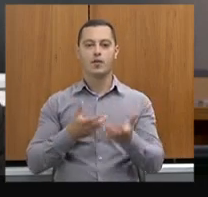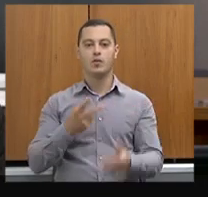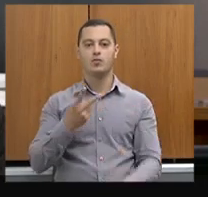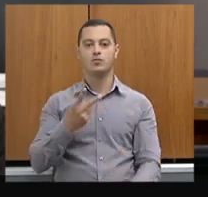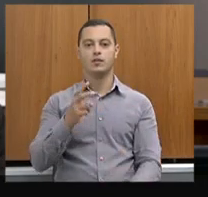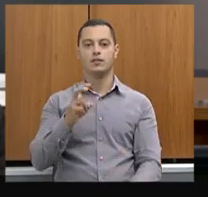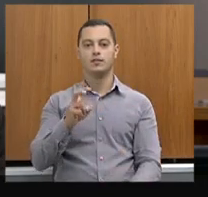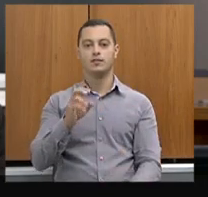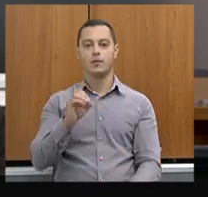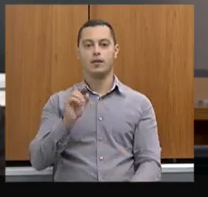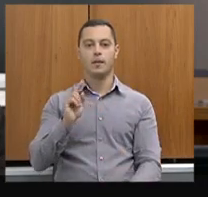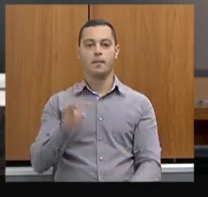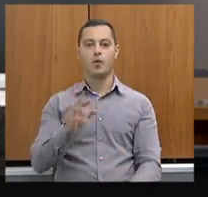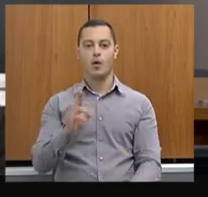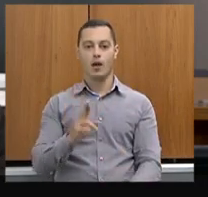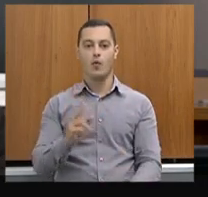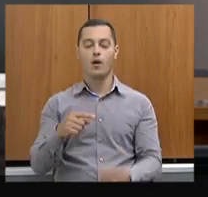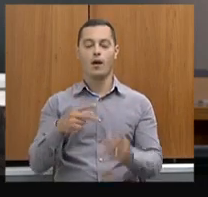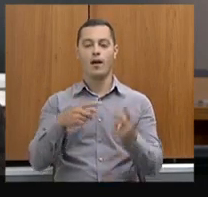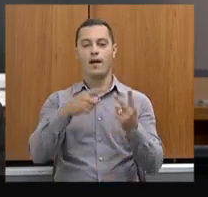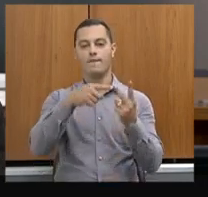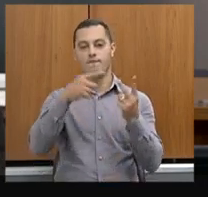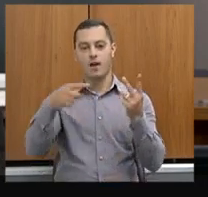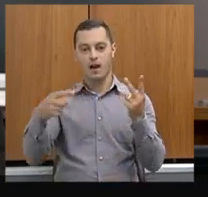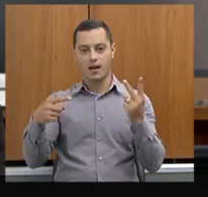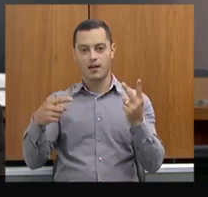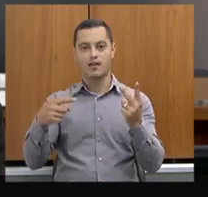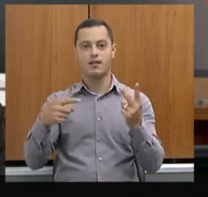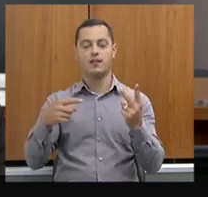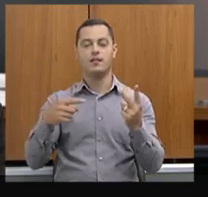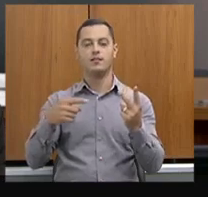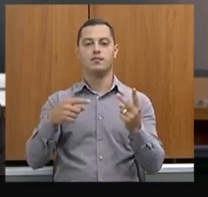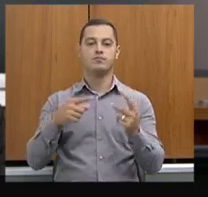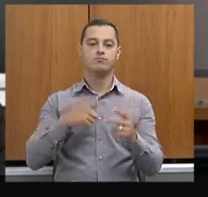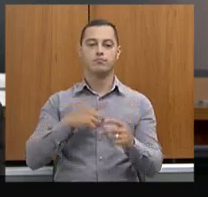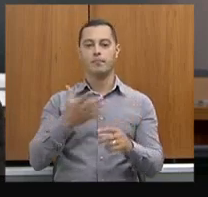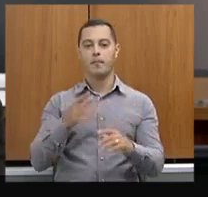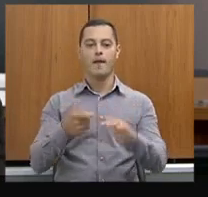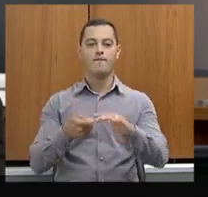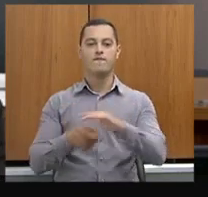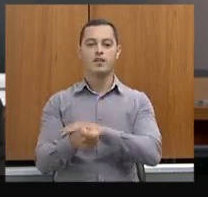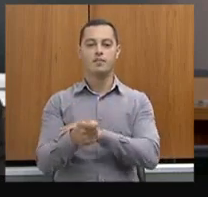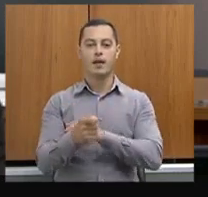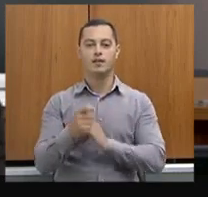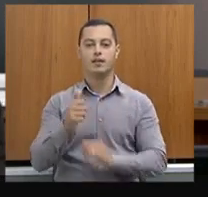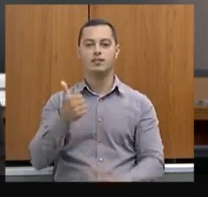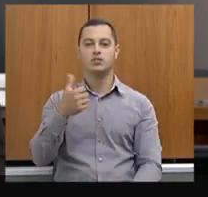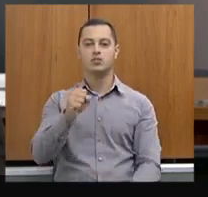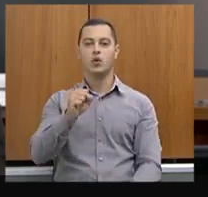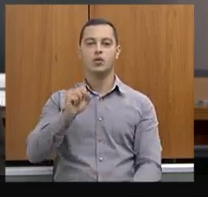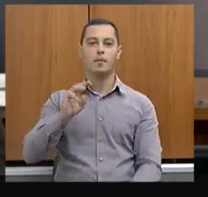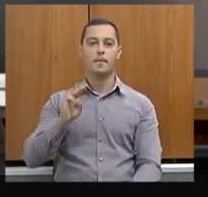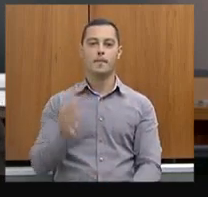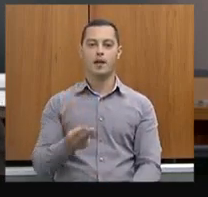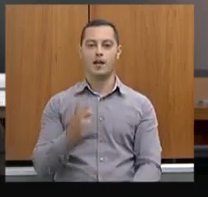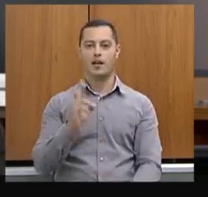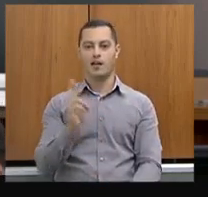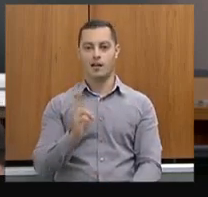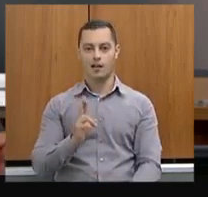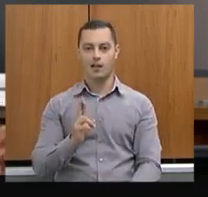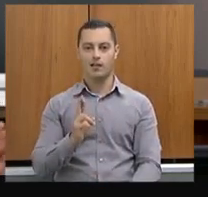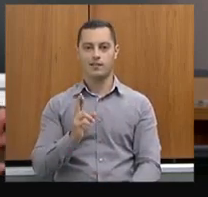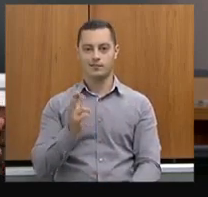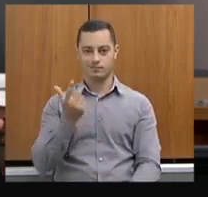em materiais de doação da Vale investimento de aproximadamente 18 milhões de reais na